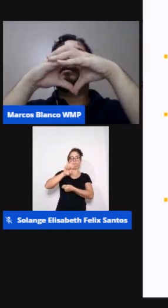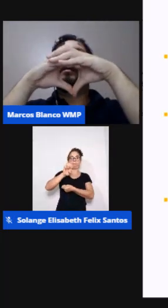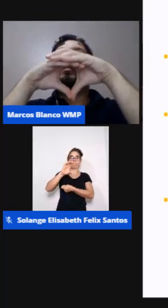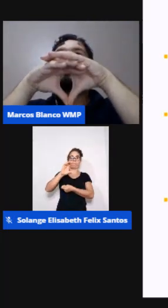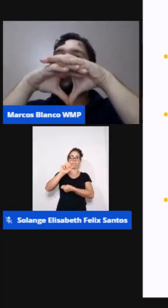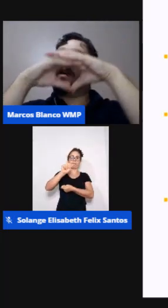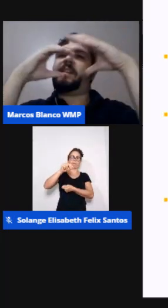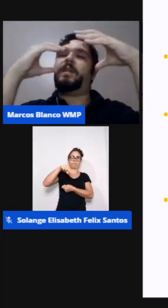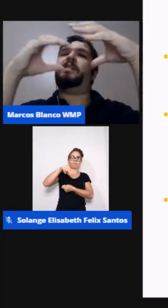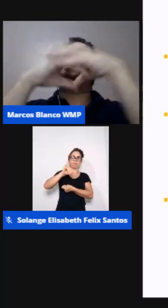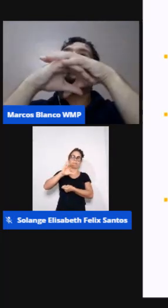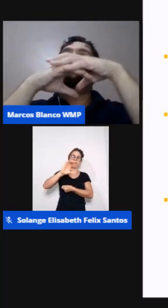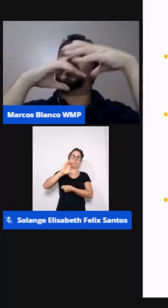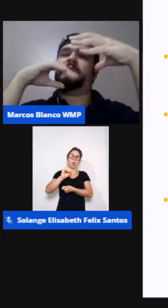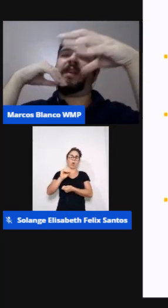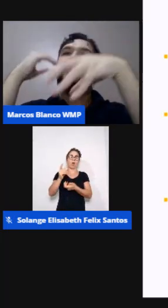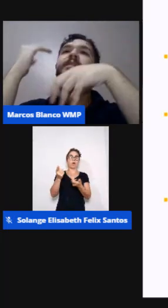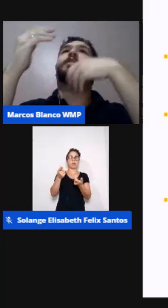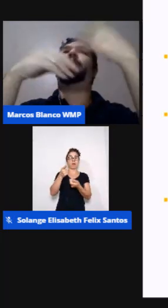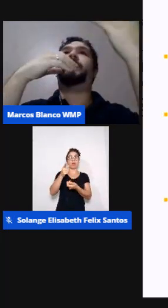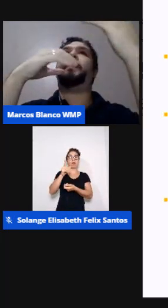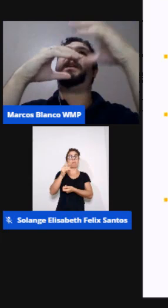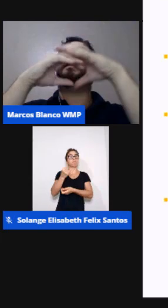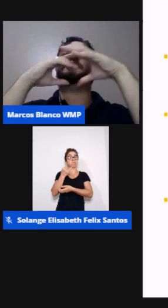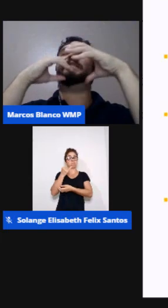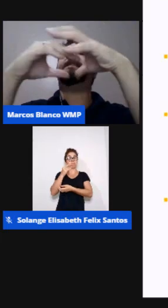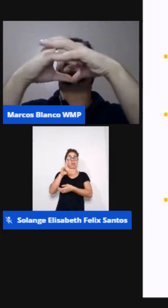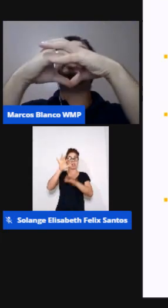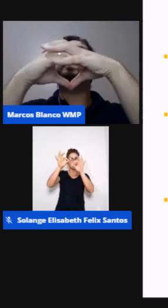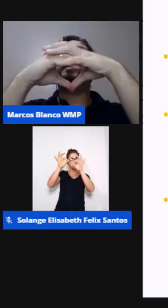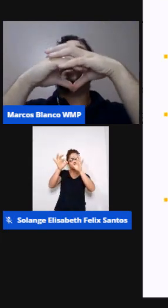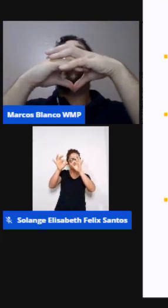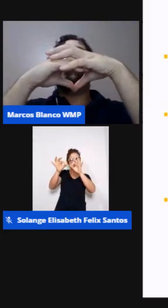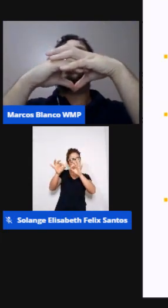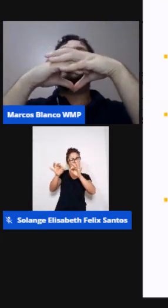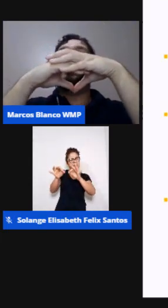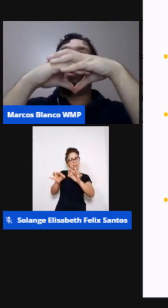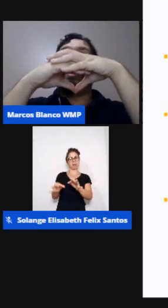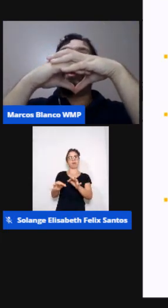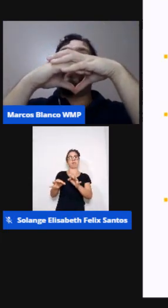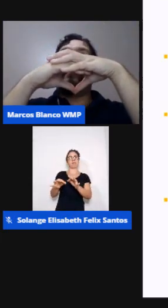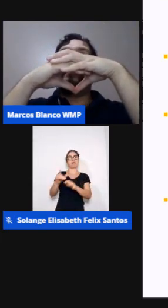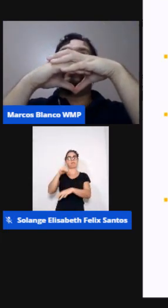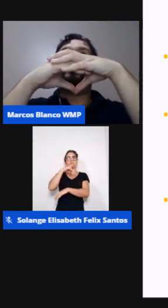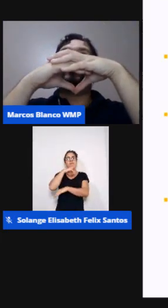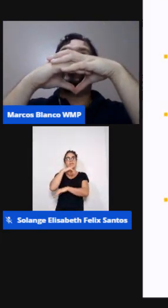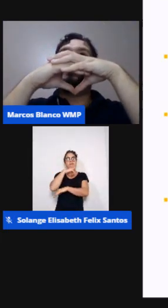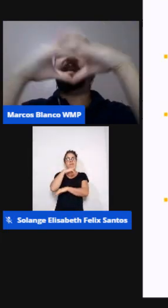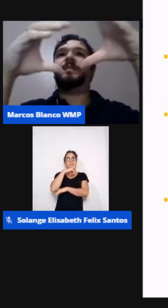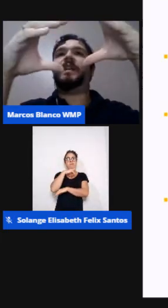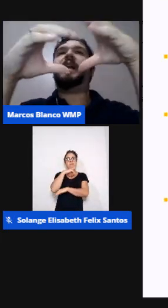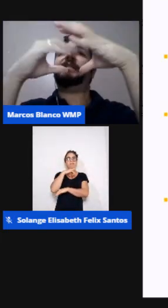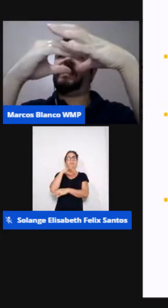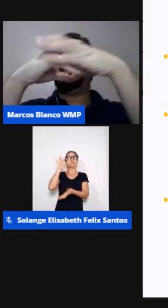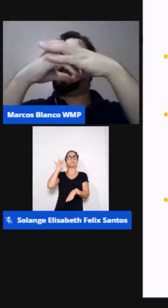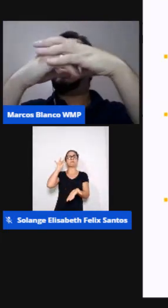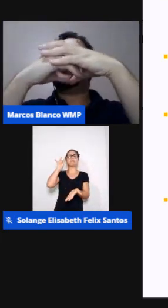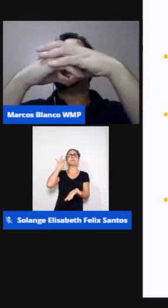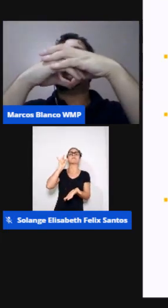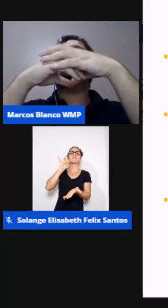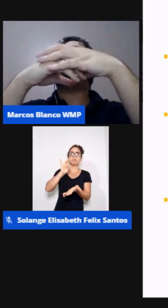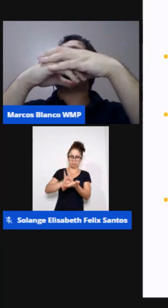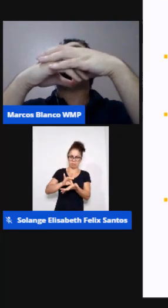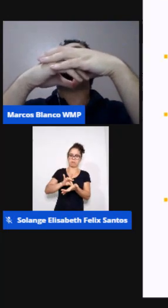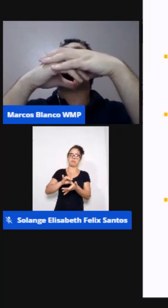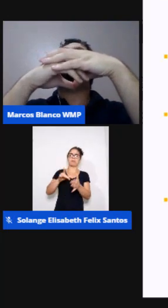que tem. Você está falando que é uma nova ferramenta, mas já existe o método de controle mais eficaz? Sim, é